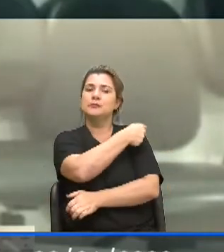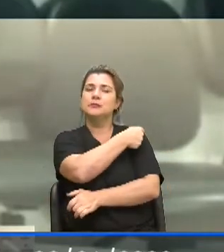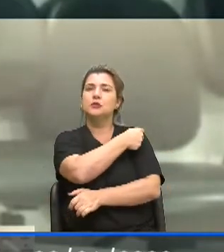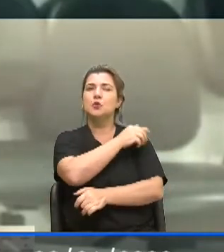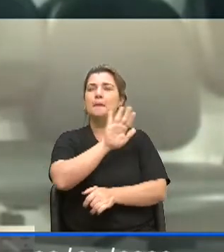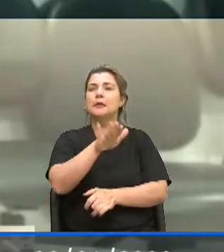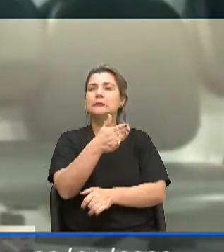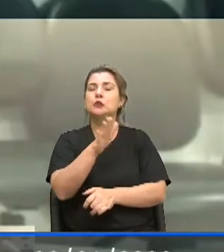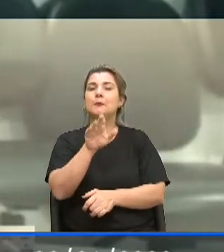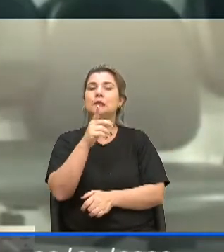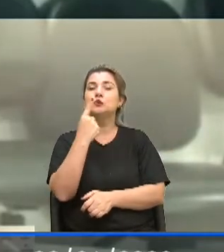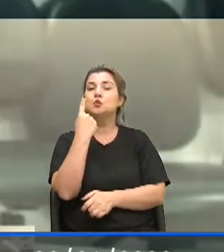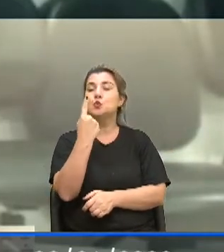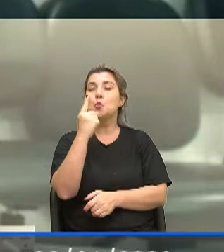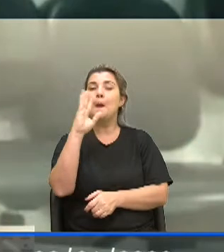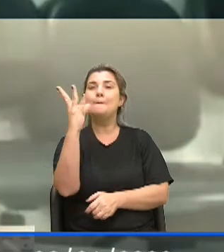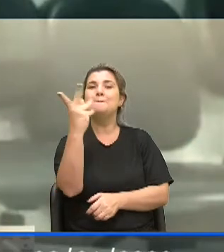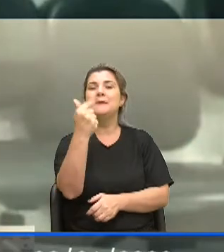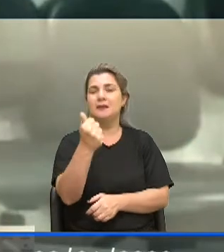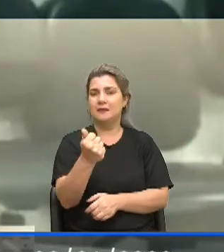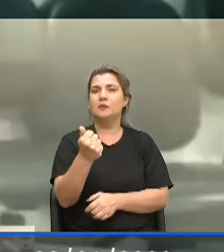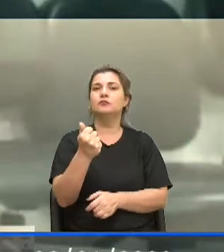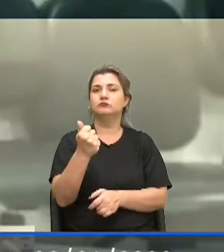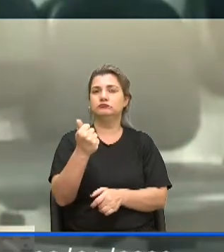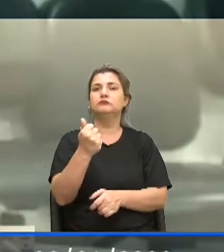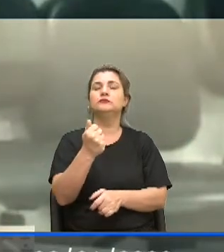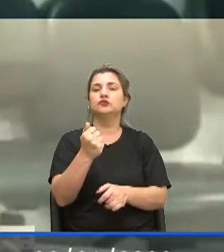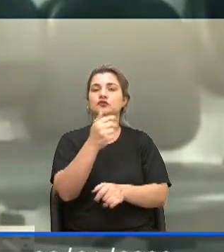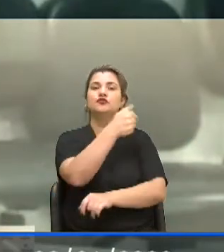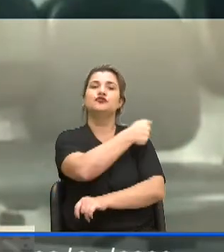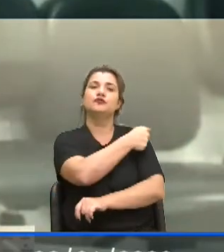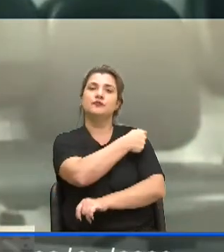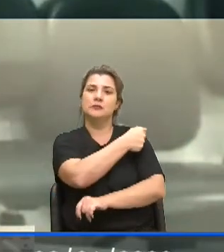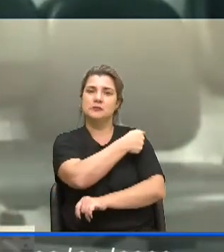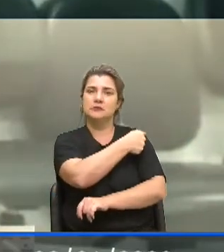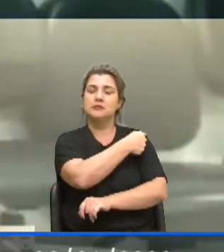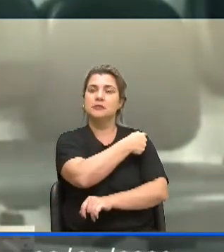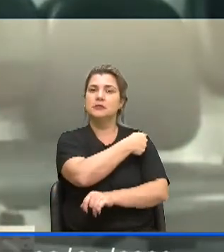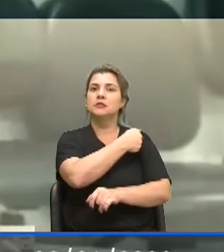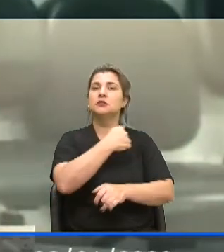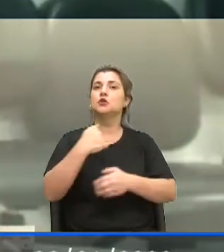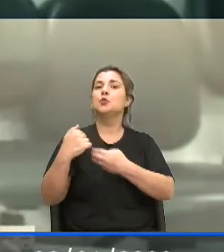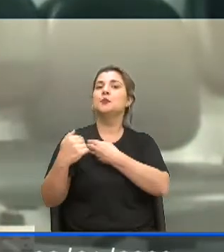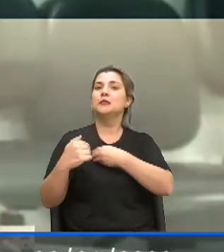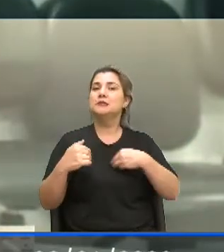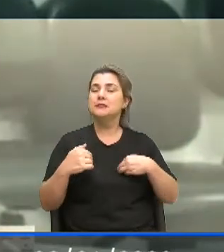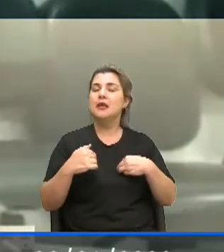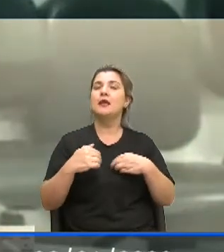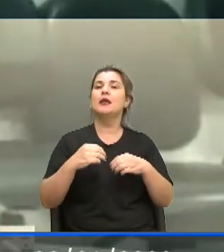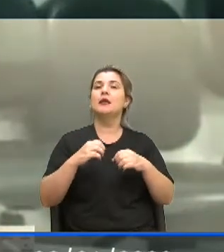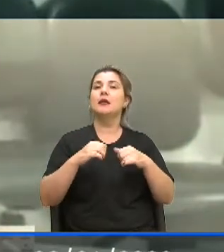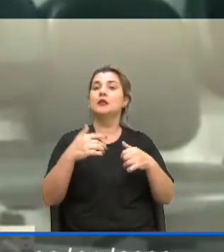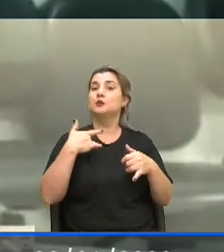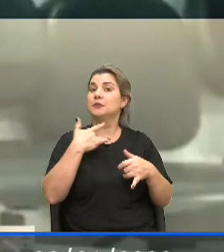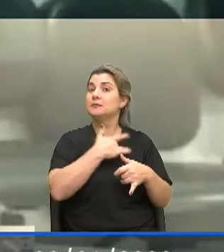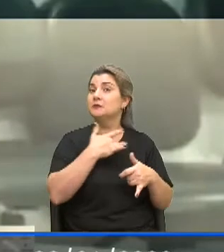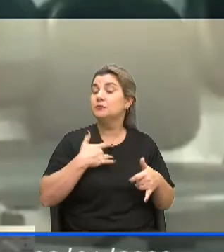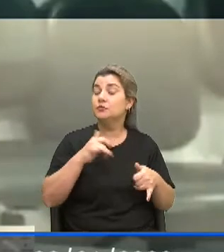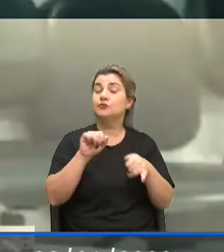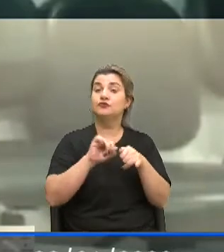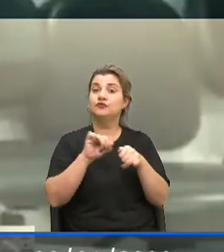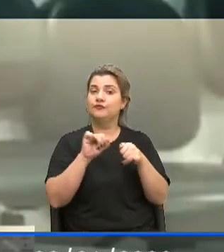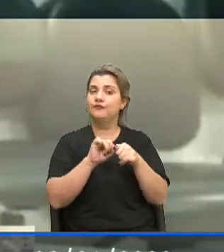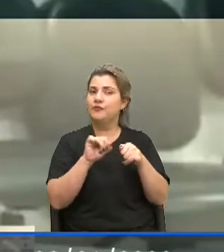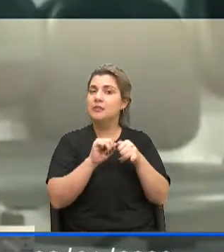de doses a mais devido à ampliação que o Ministério da Saúde fez dos grupos alvos para essa